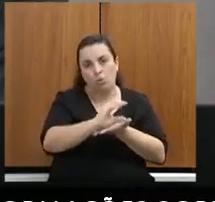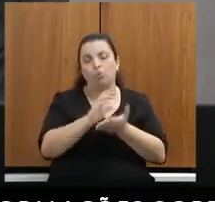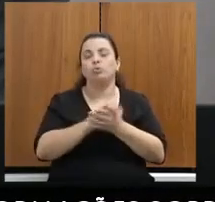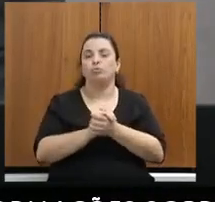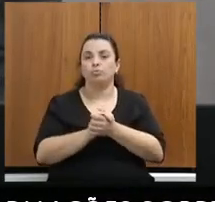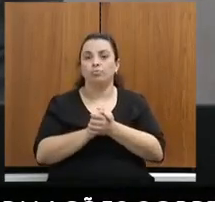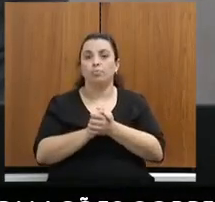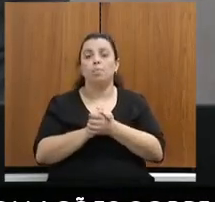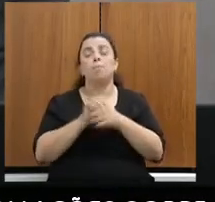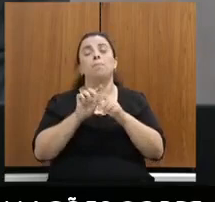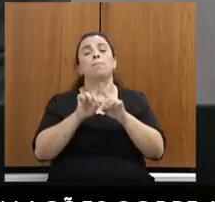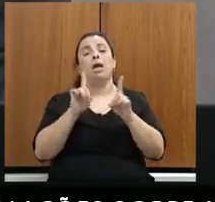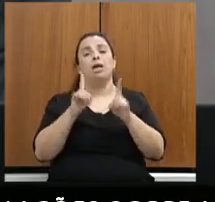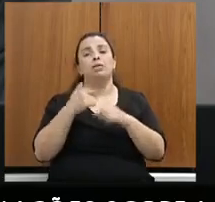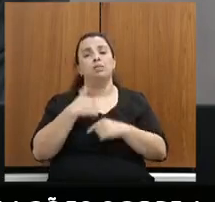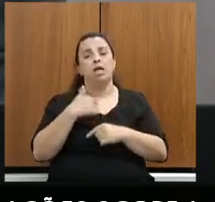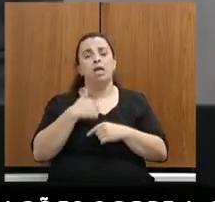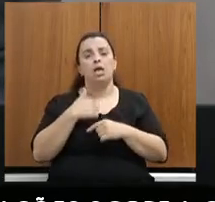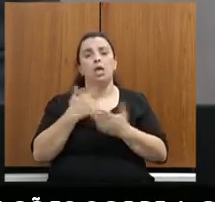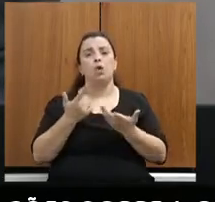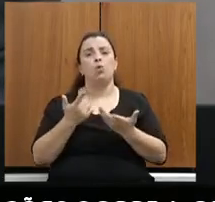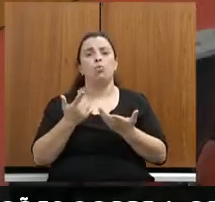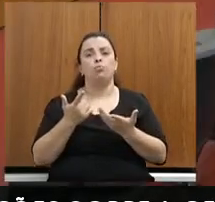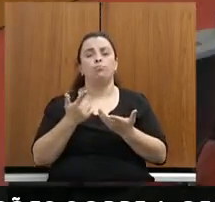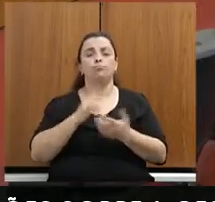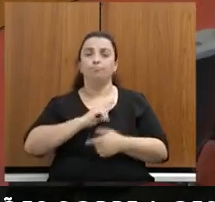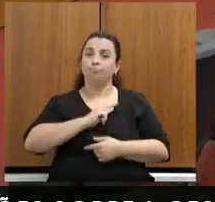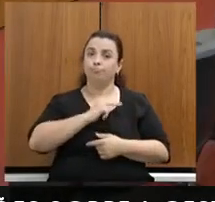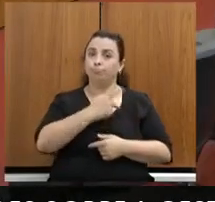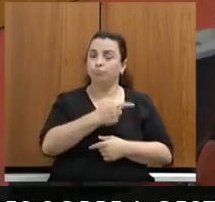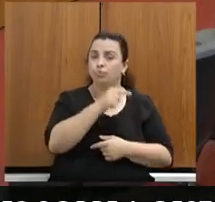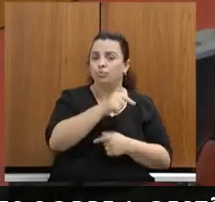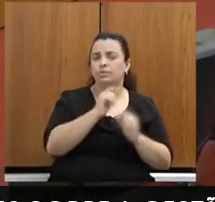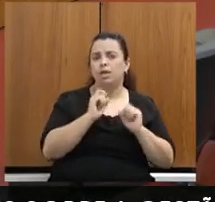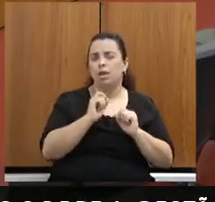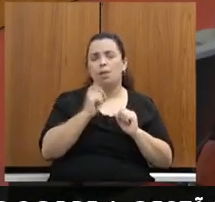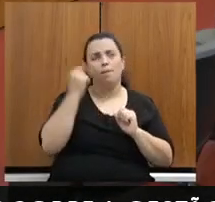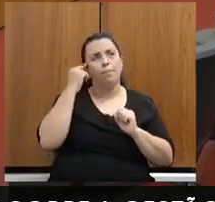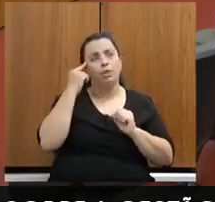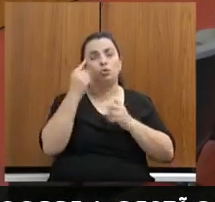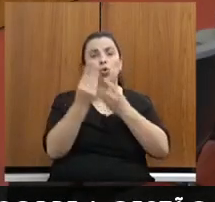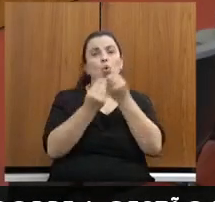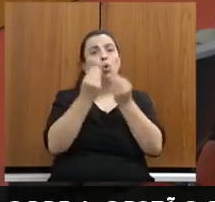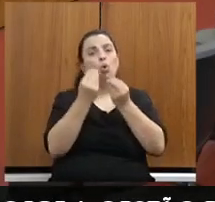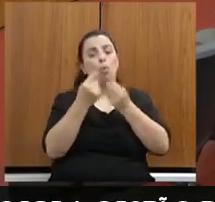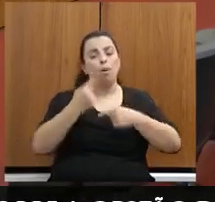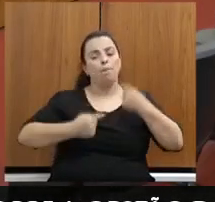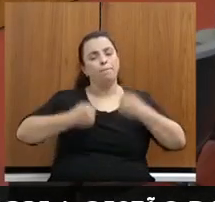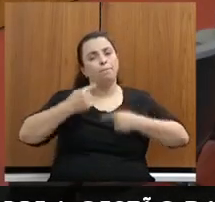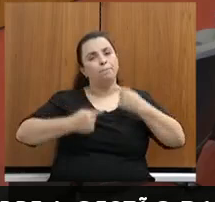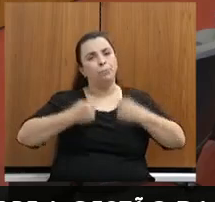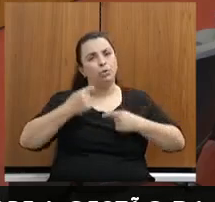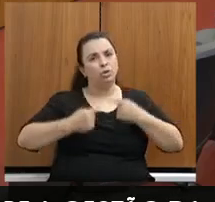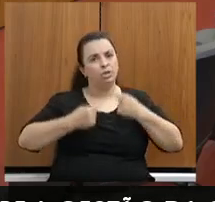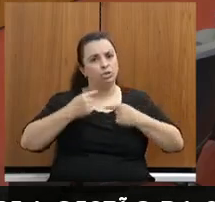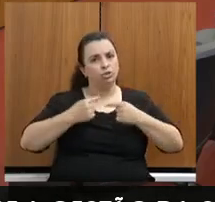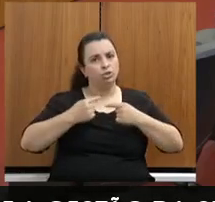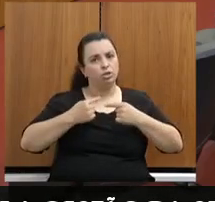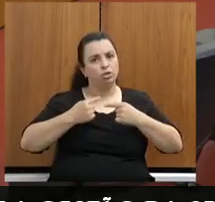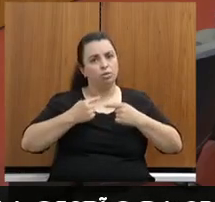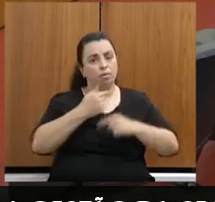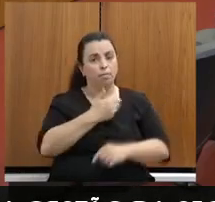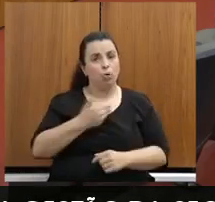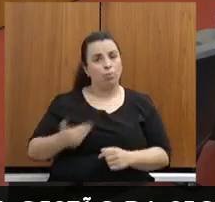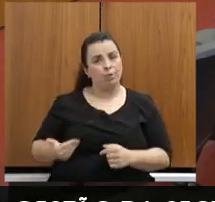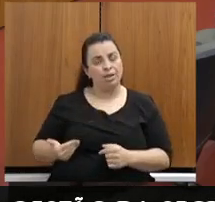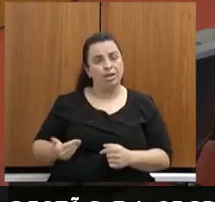doutor Irene e do Conselho superior de Polícia Civil Como fazer uma política pública se eu não tenho uma Kubrick investimento